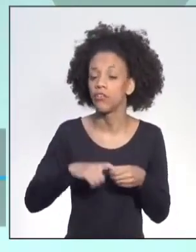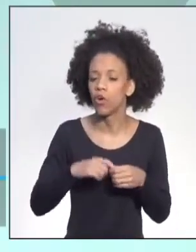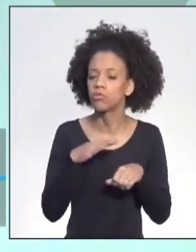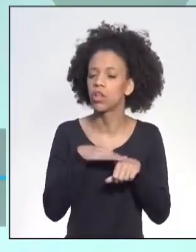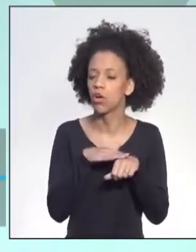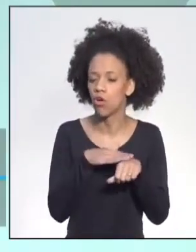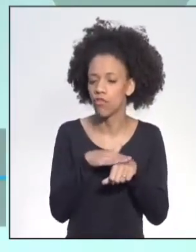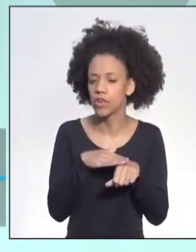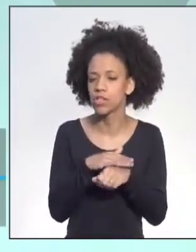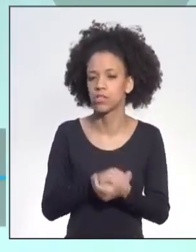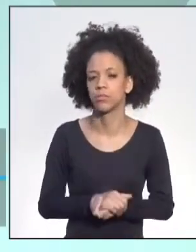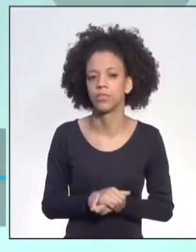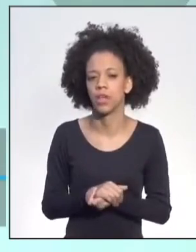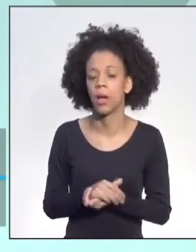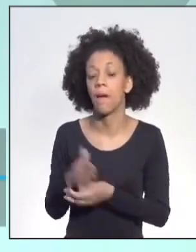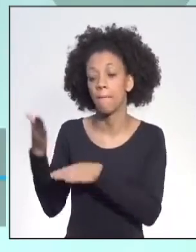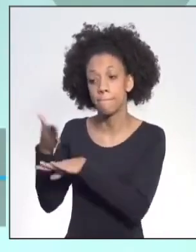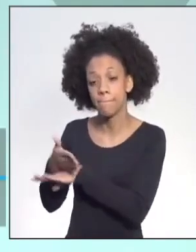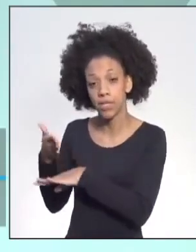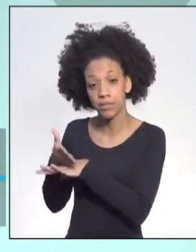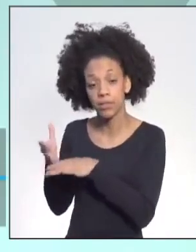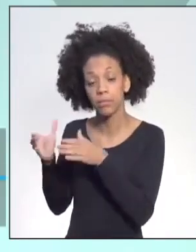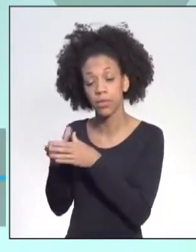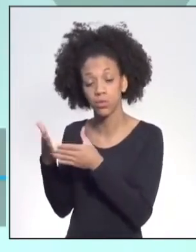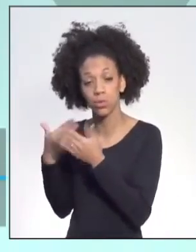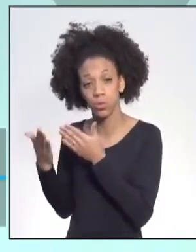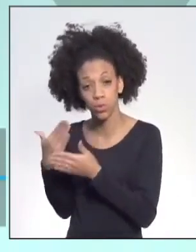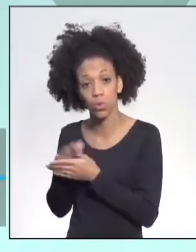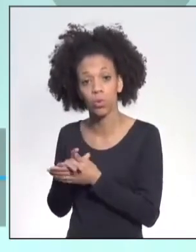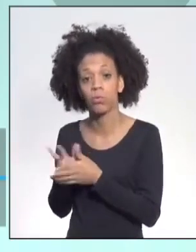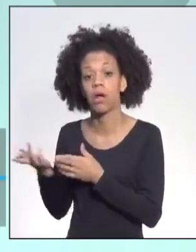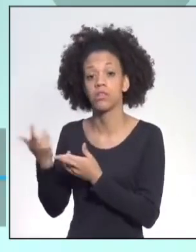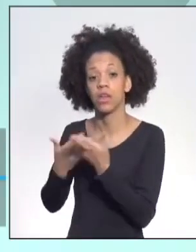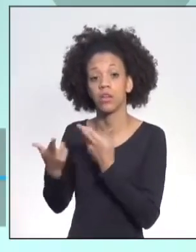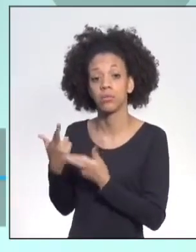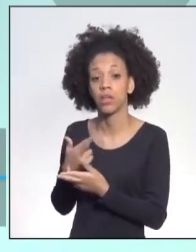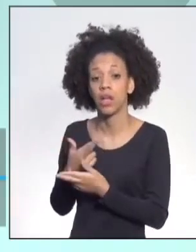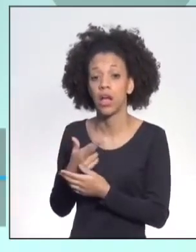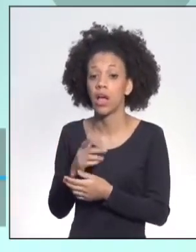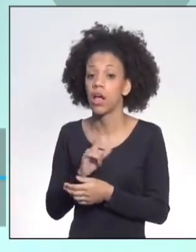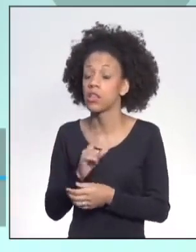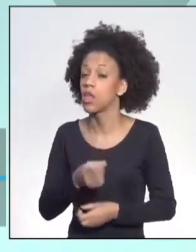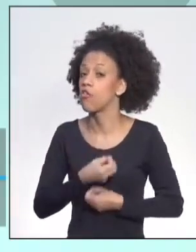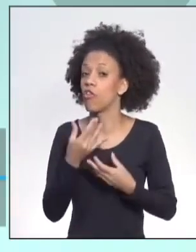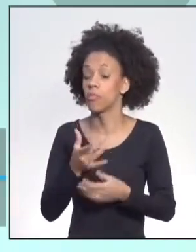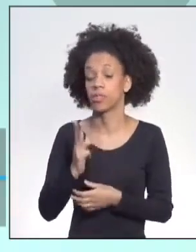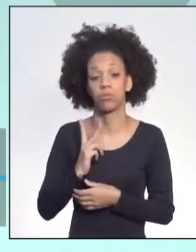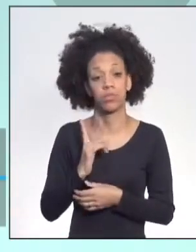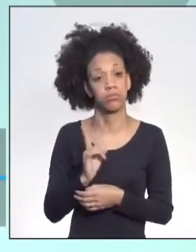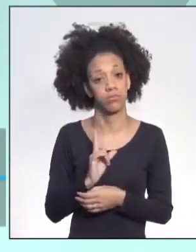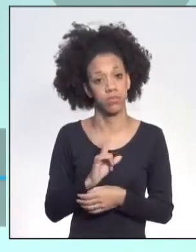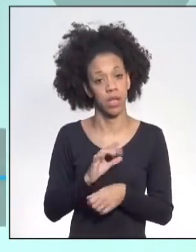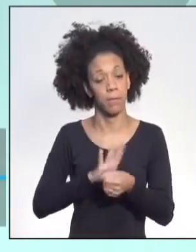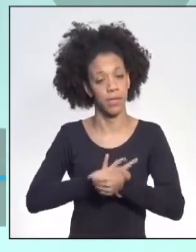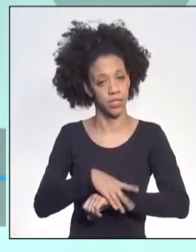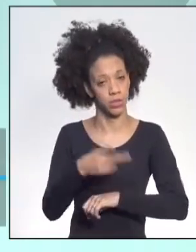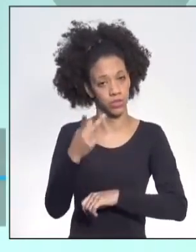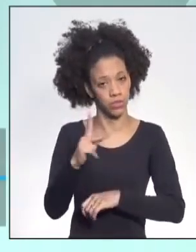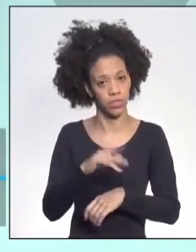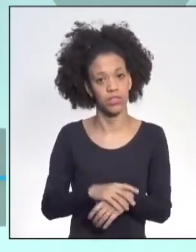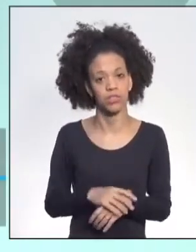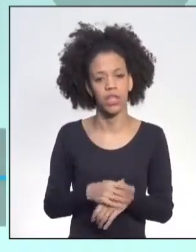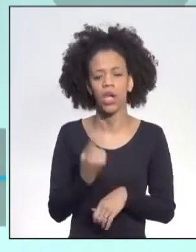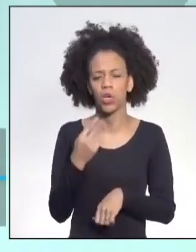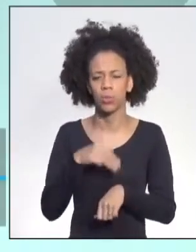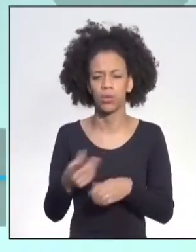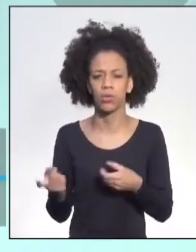sobre ela. Vou pedir que vocês participem no chat, deixem aí as respostas, não coloquem informações pessoais para a segurança de vocês, e em 1